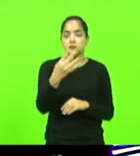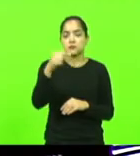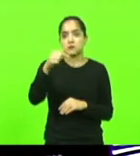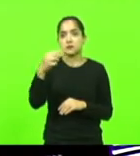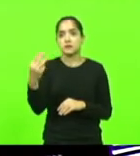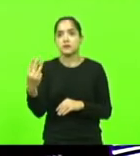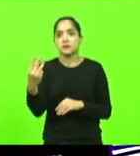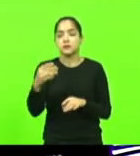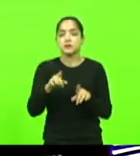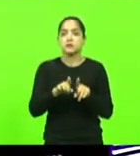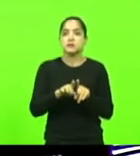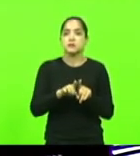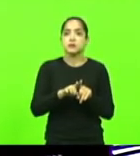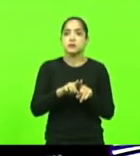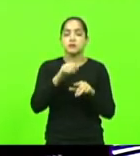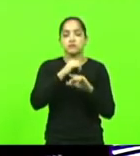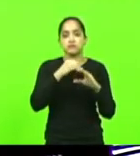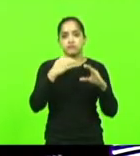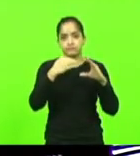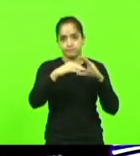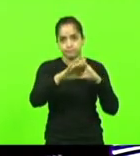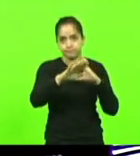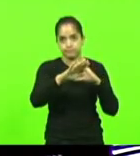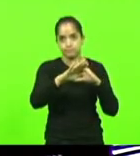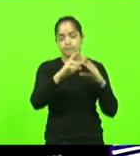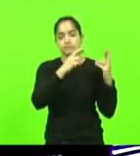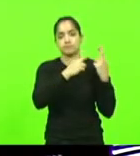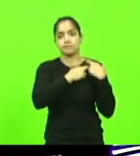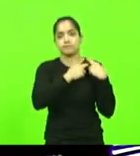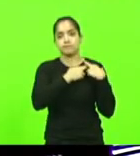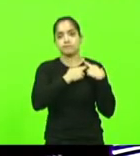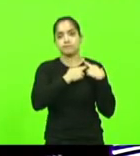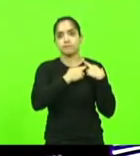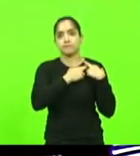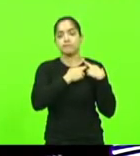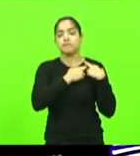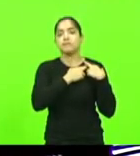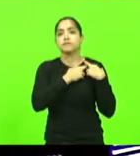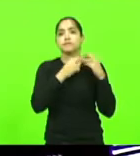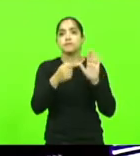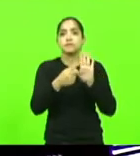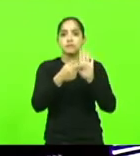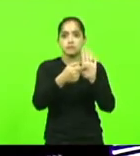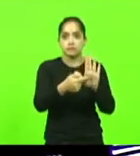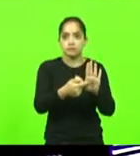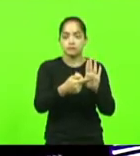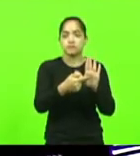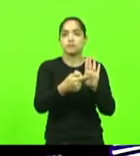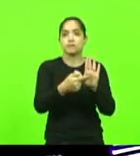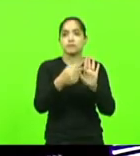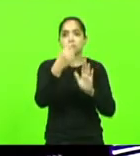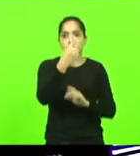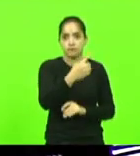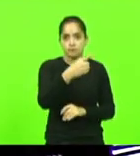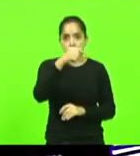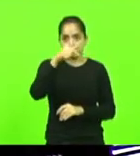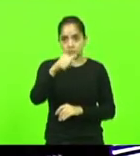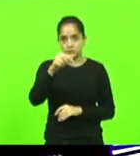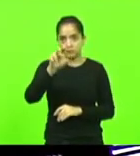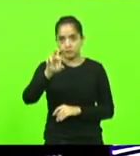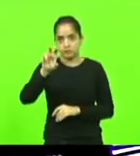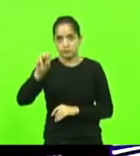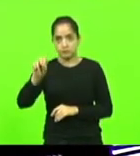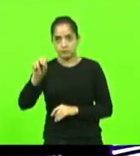2021, e comunicou que encaminhará aos destinatários as indicações 1750